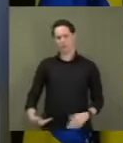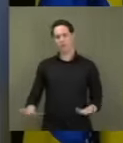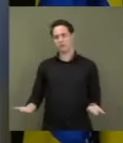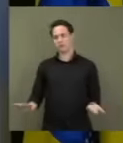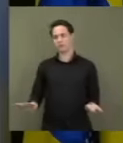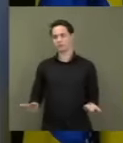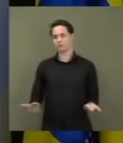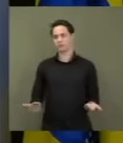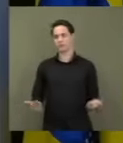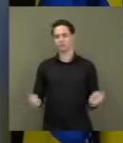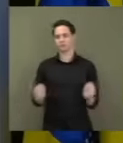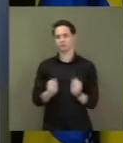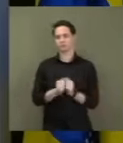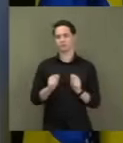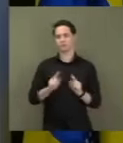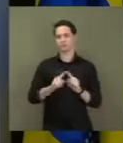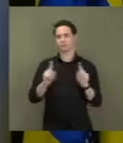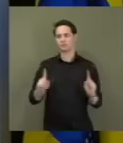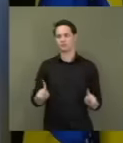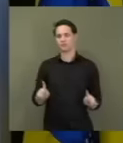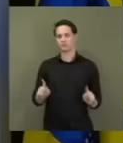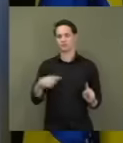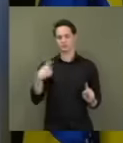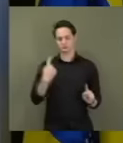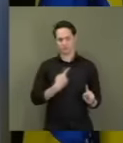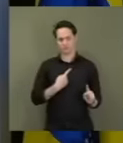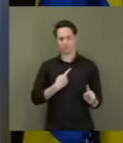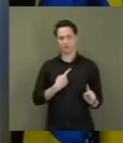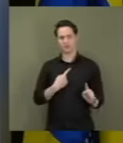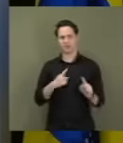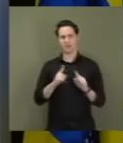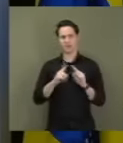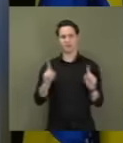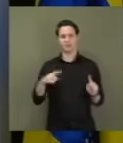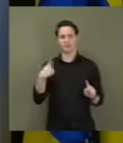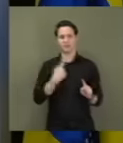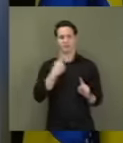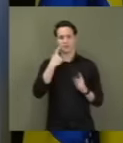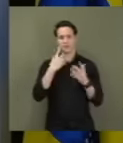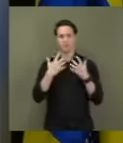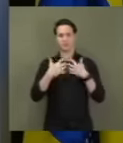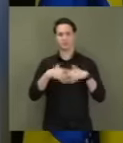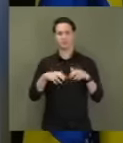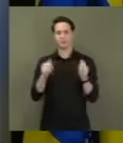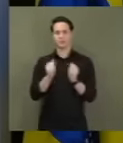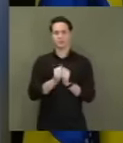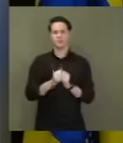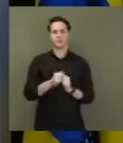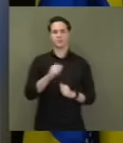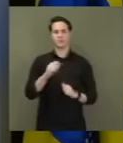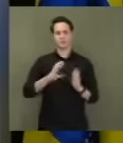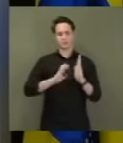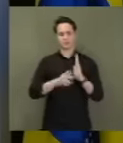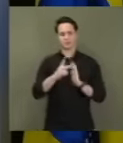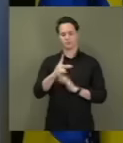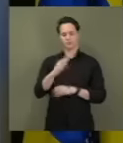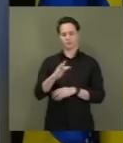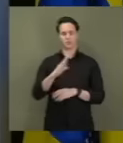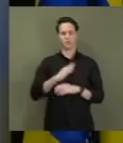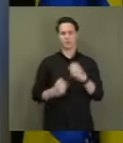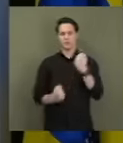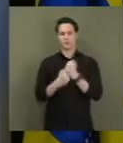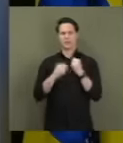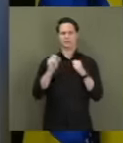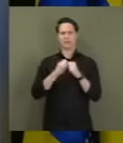É sempre bom lembrar que nessa mesma CPI, o PT e seus aliados fizeram de tudo para